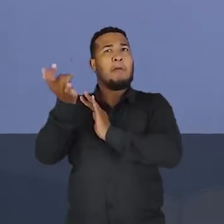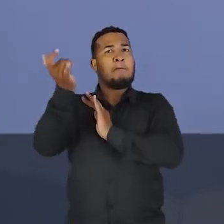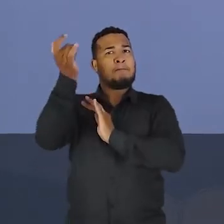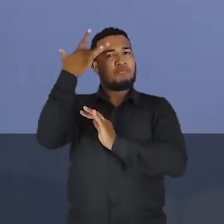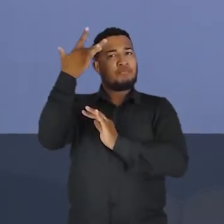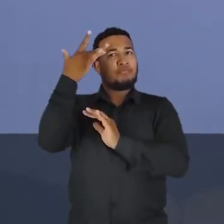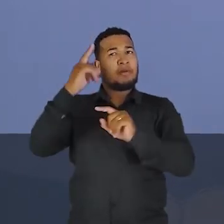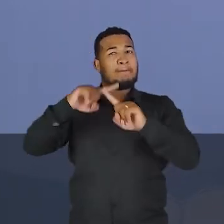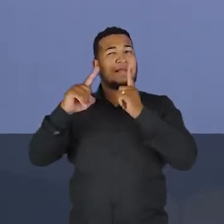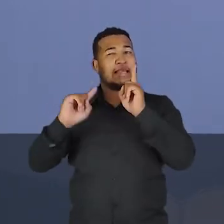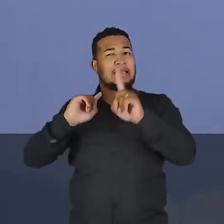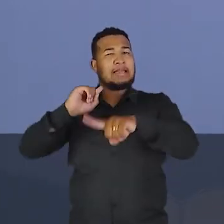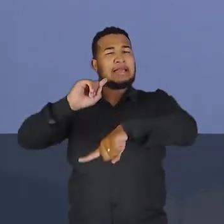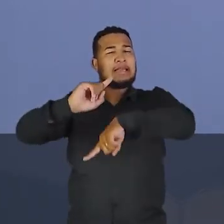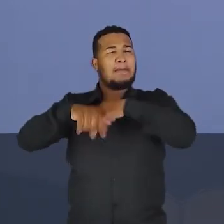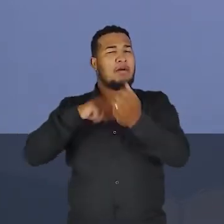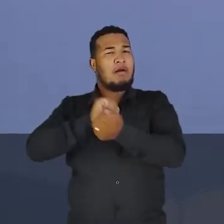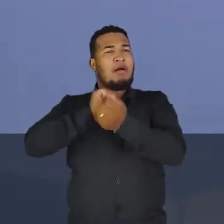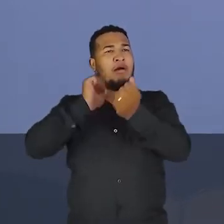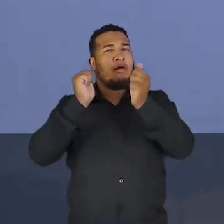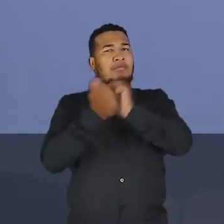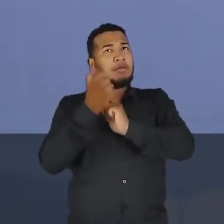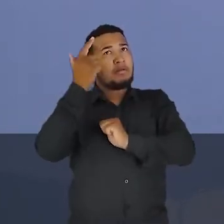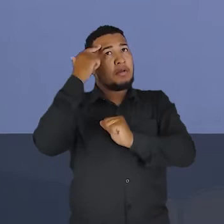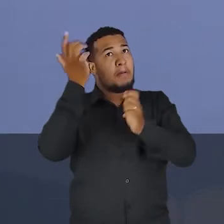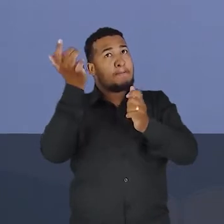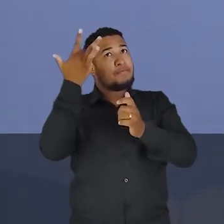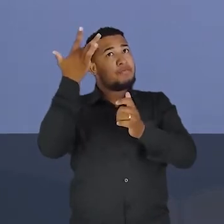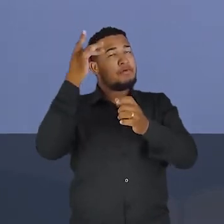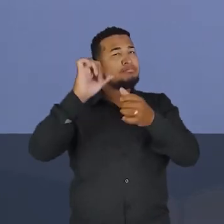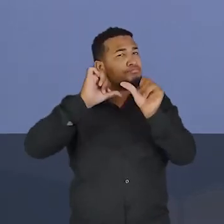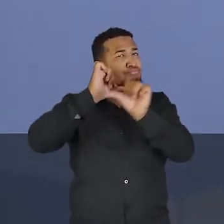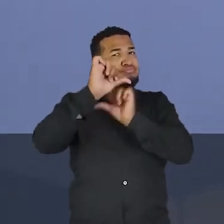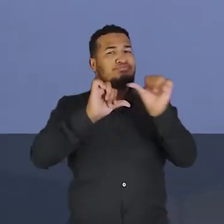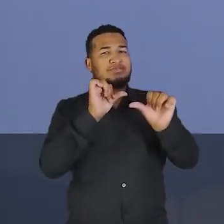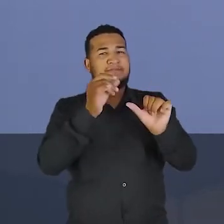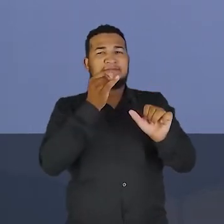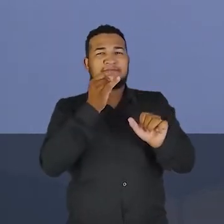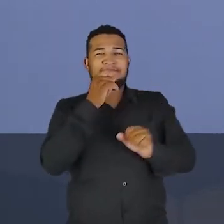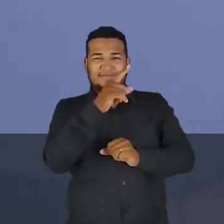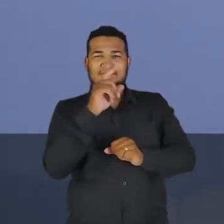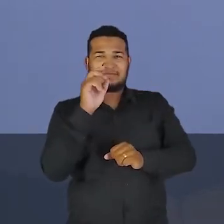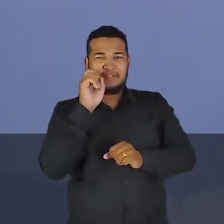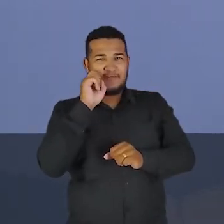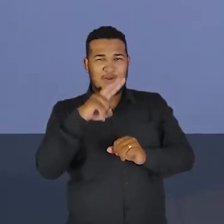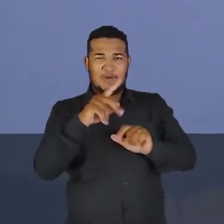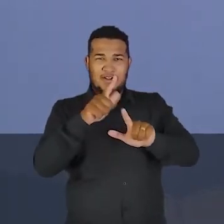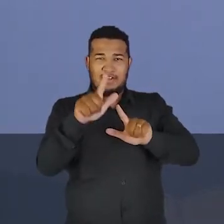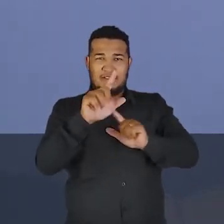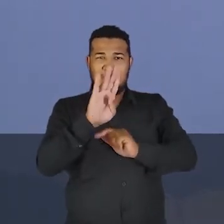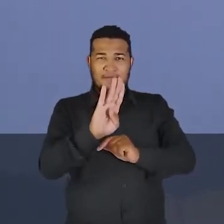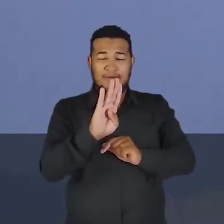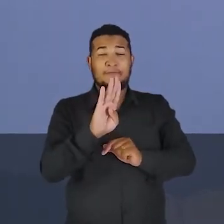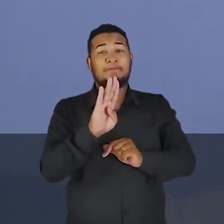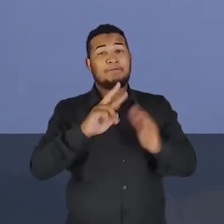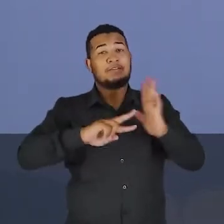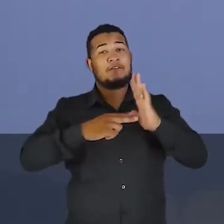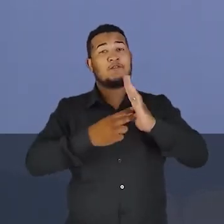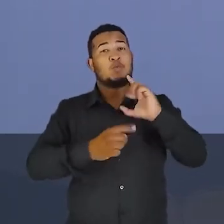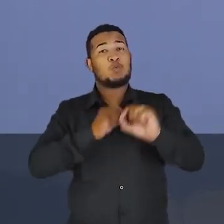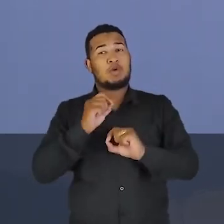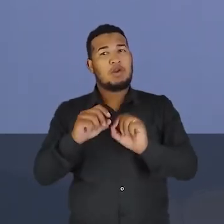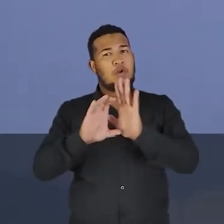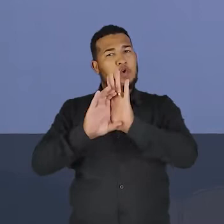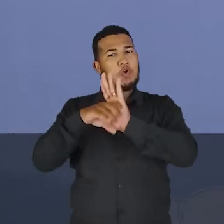esse conceito se ampliou. Como a linha B, que nós acabamos de repetir, diz que o conceito